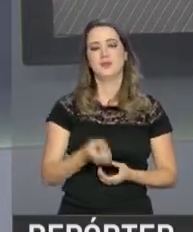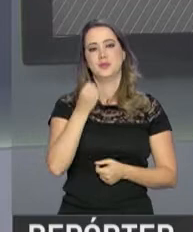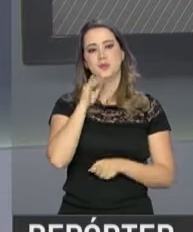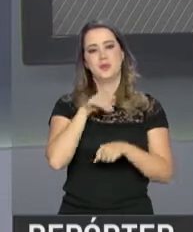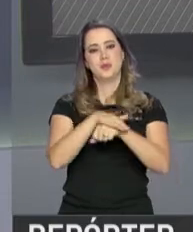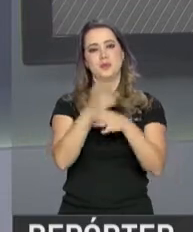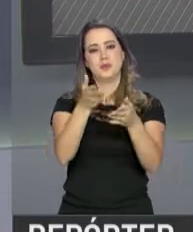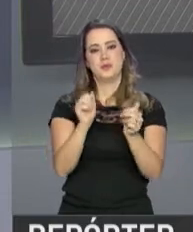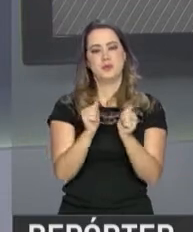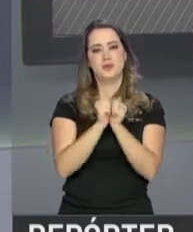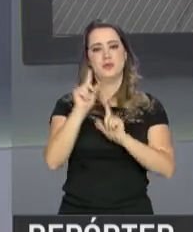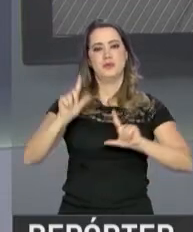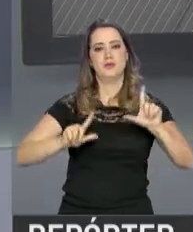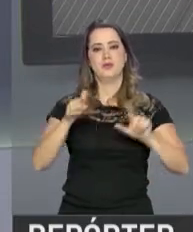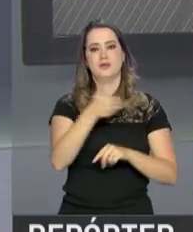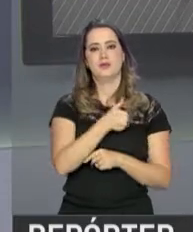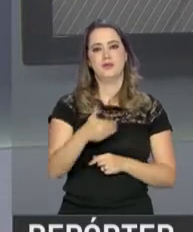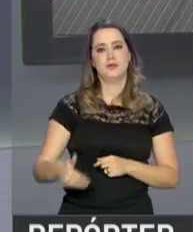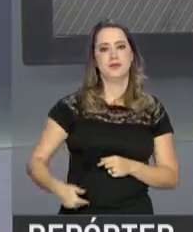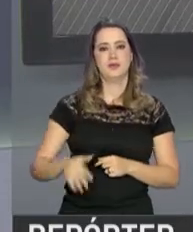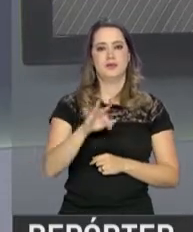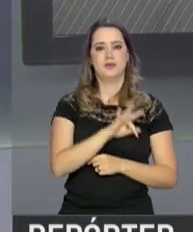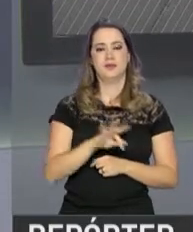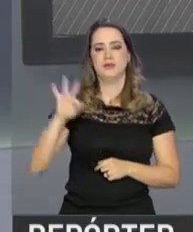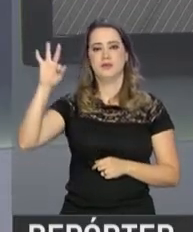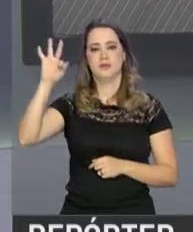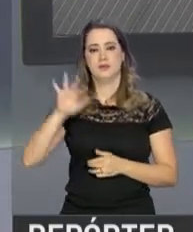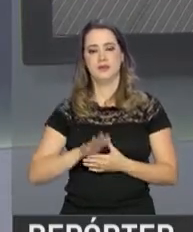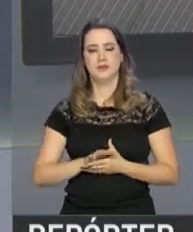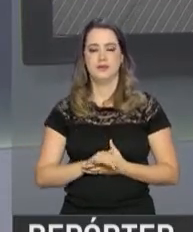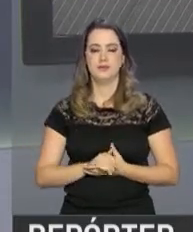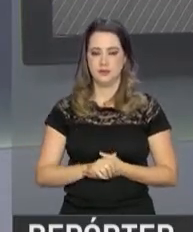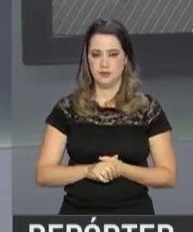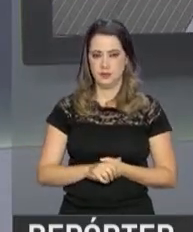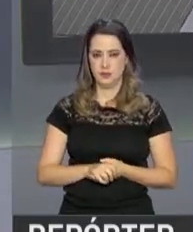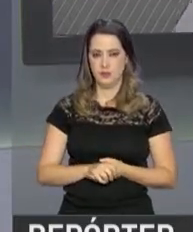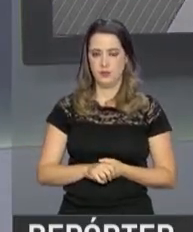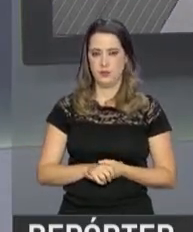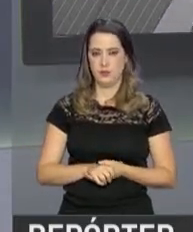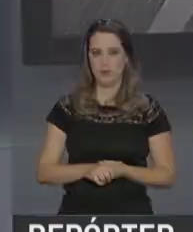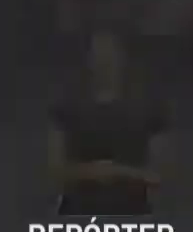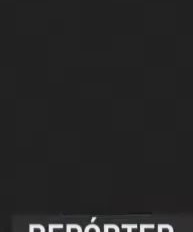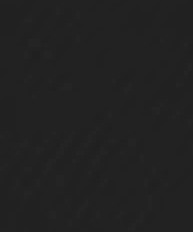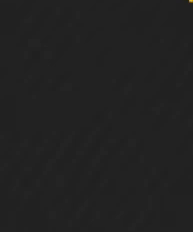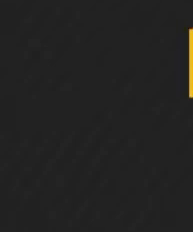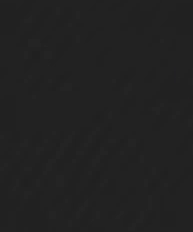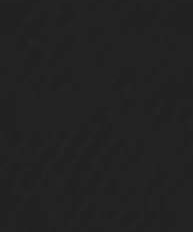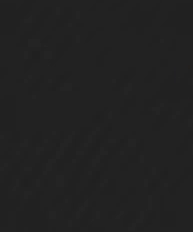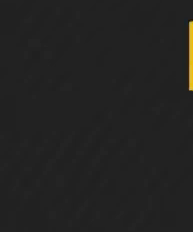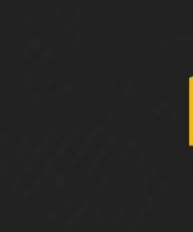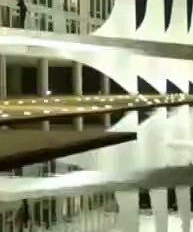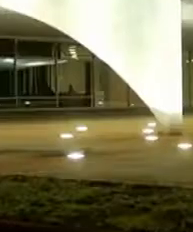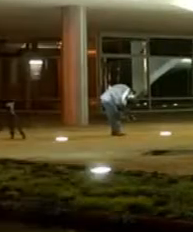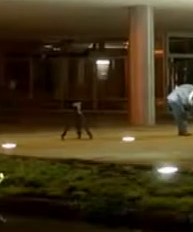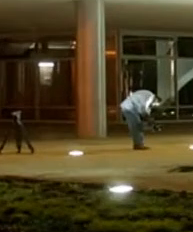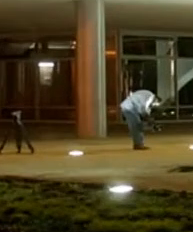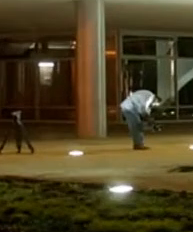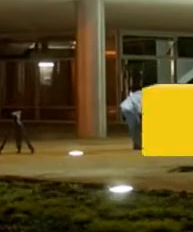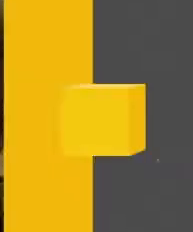Uma boa noite para você e continue com a gente aqui na NBR, a TV do Governo Federal.